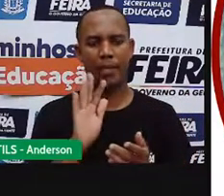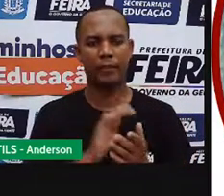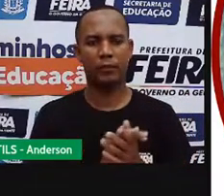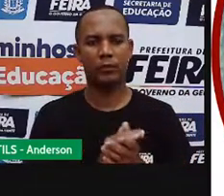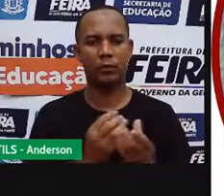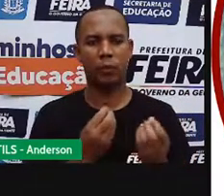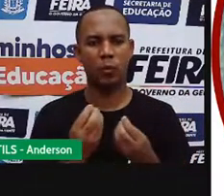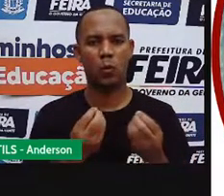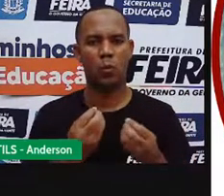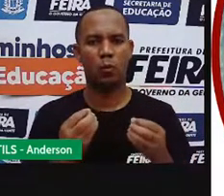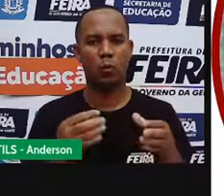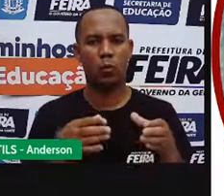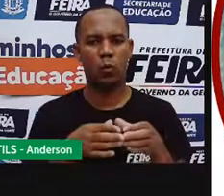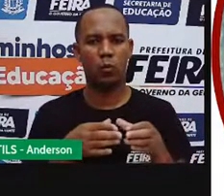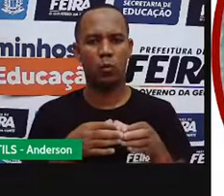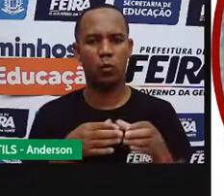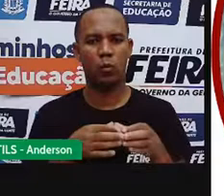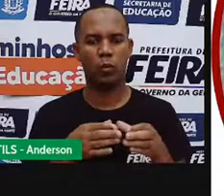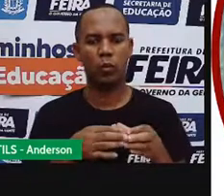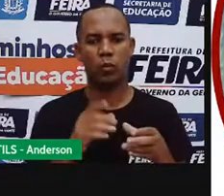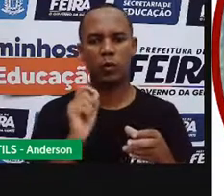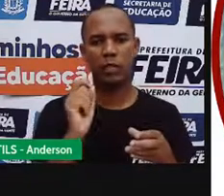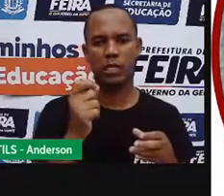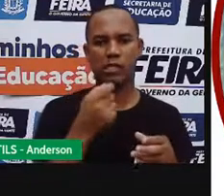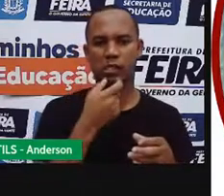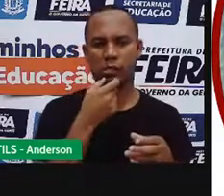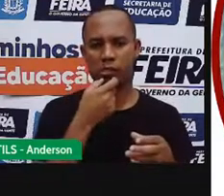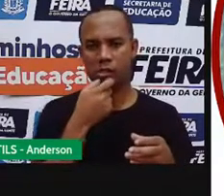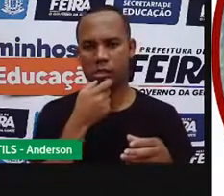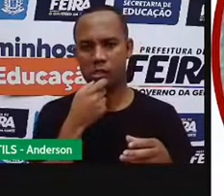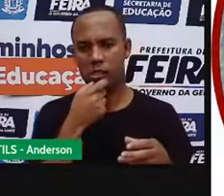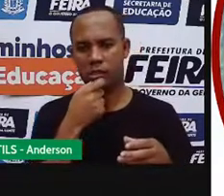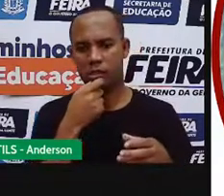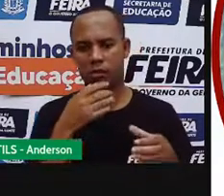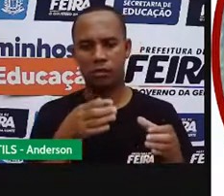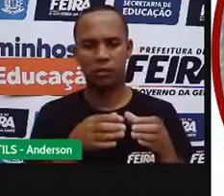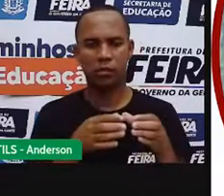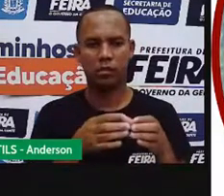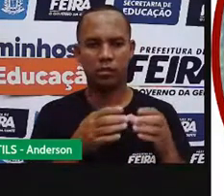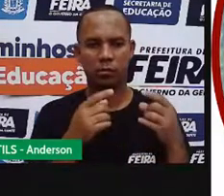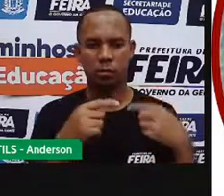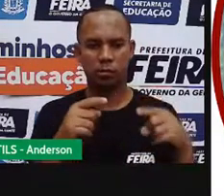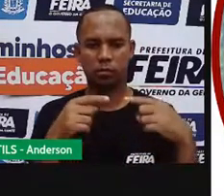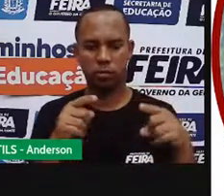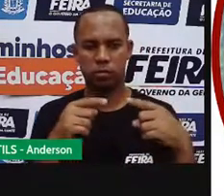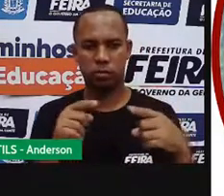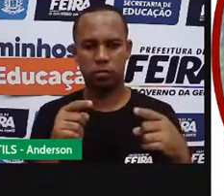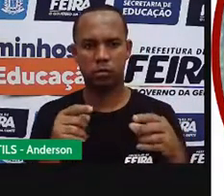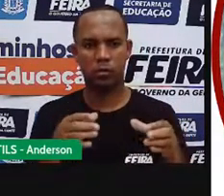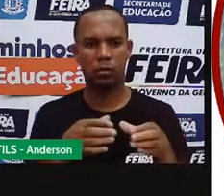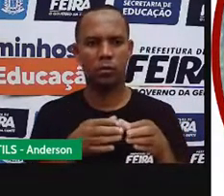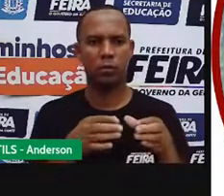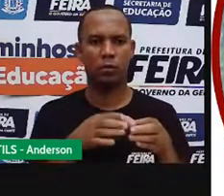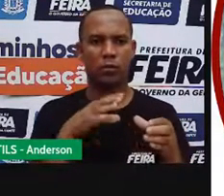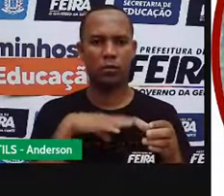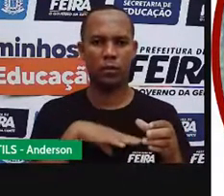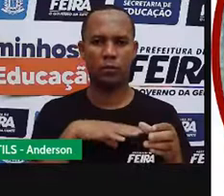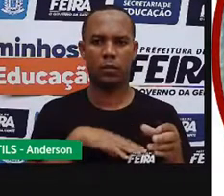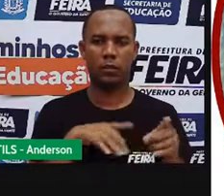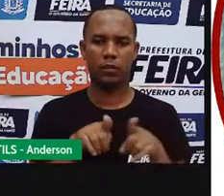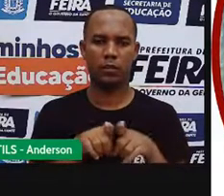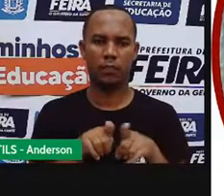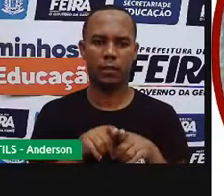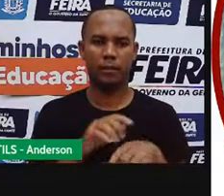Cochrane, que era comandante inglês, ele liderou o Exército Nacional contra as tropas portuguesas.